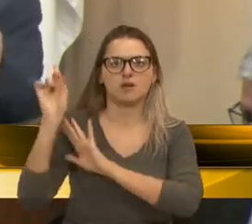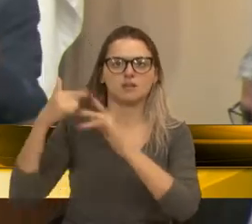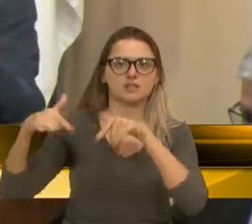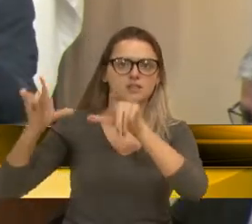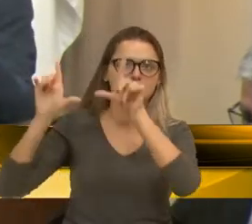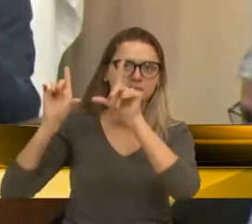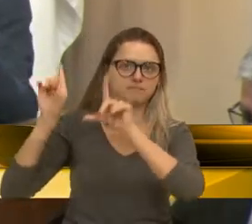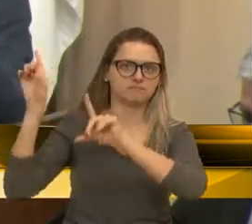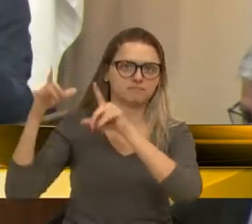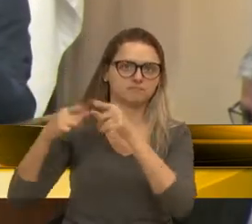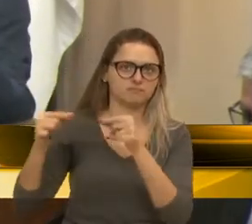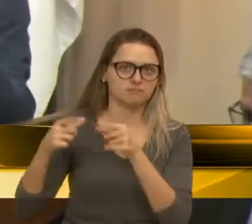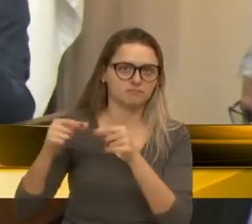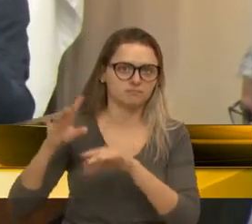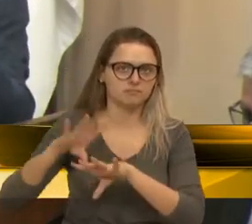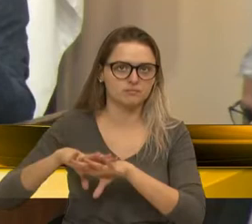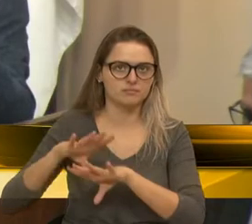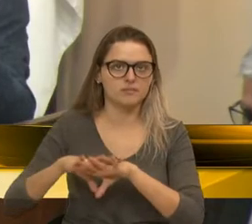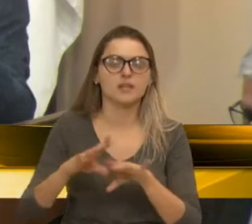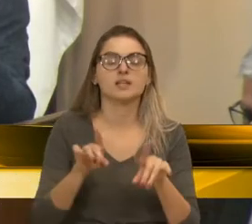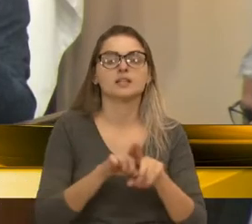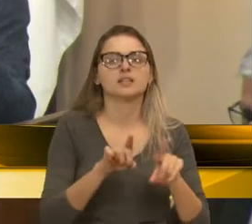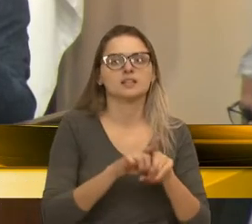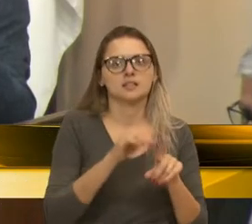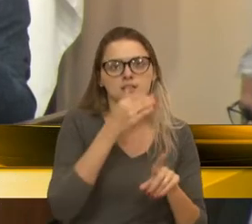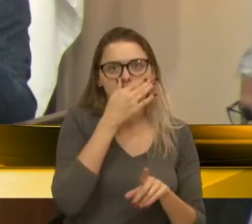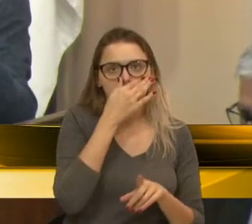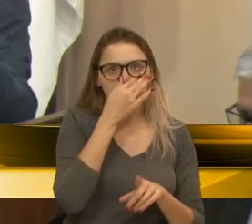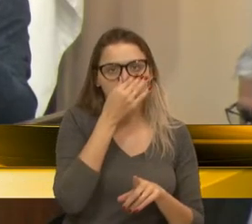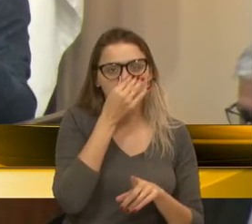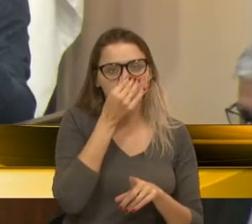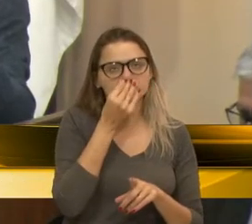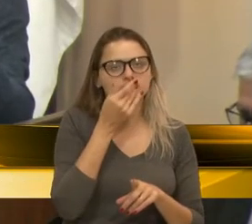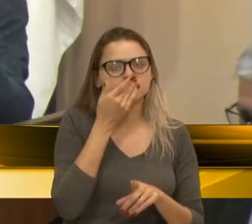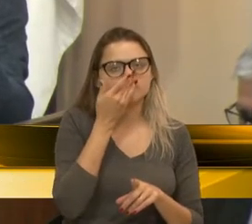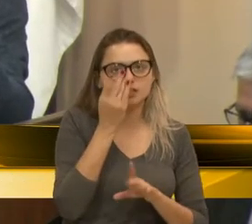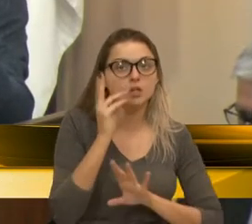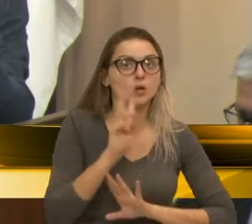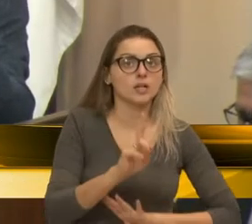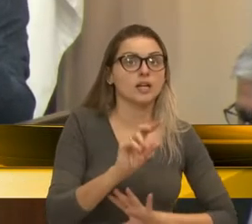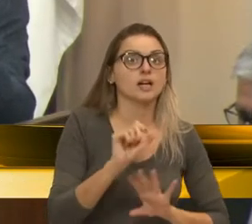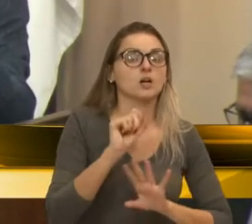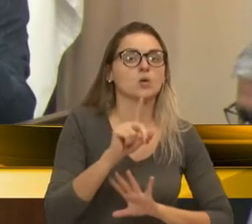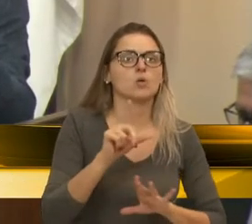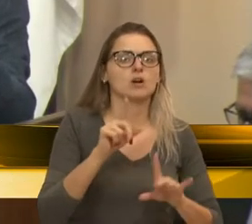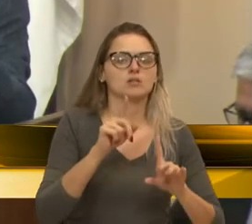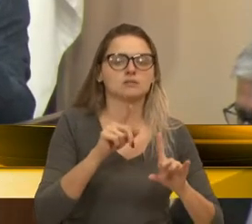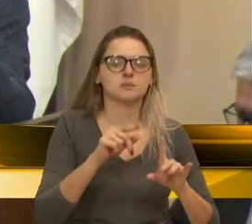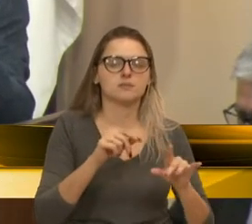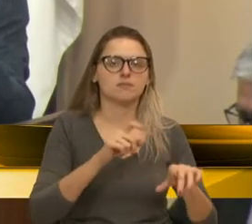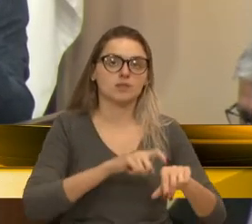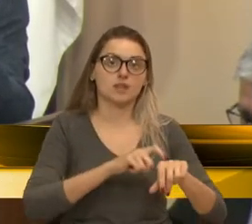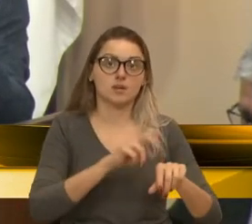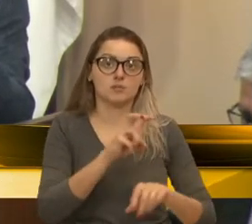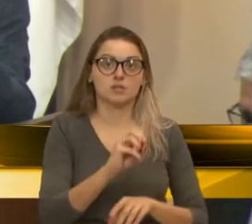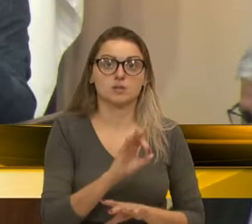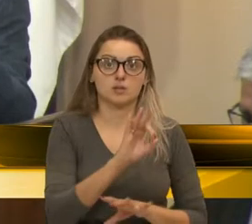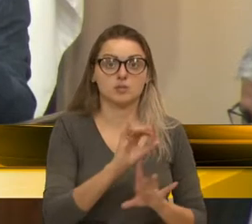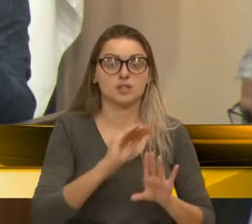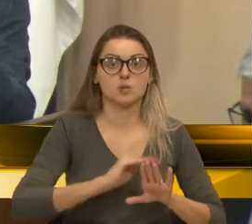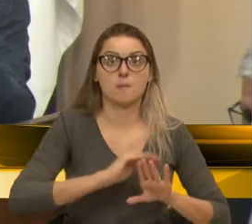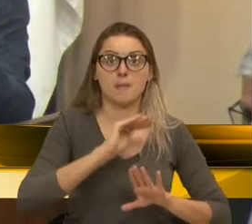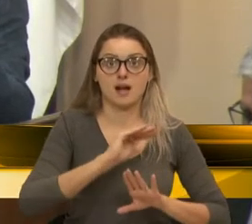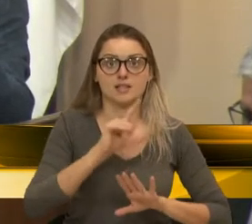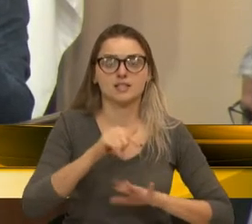fórmula. Além da impossibilidade de identificar sobre quais custos está sendo pago o acréscimo de 50%, Nota-se que a composição